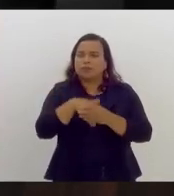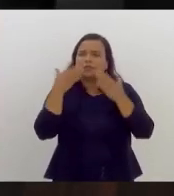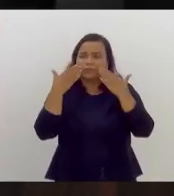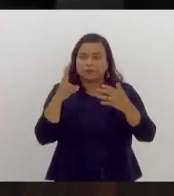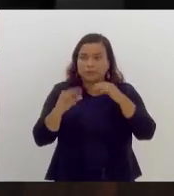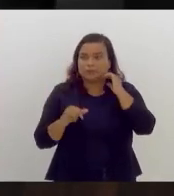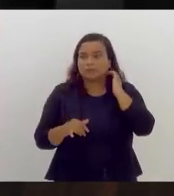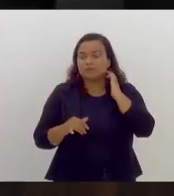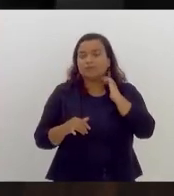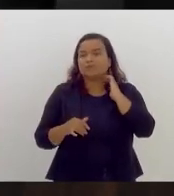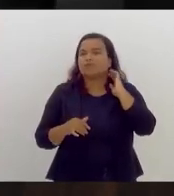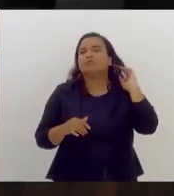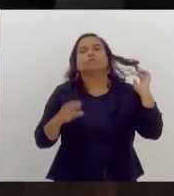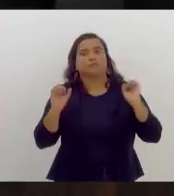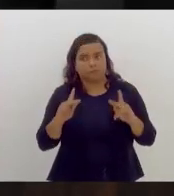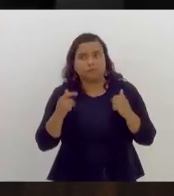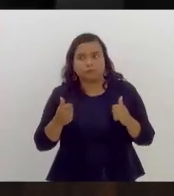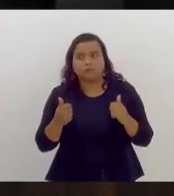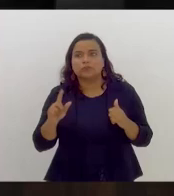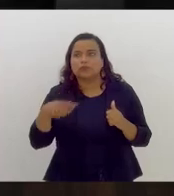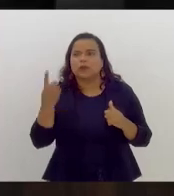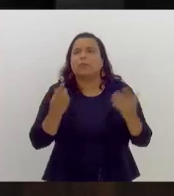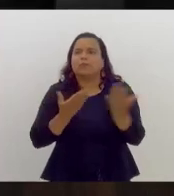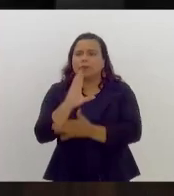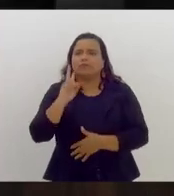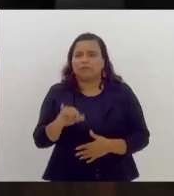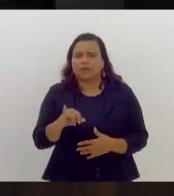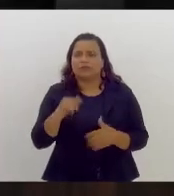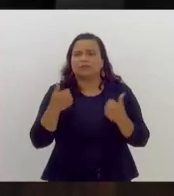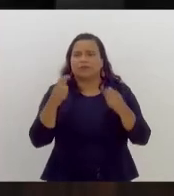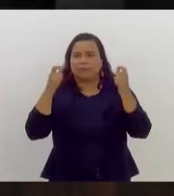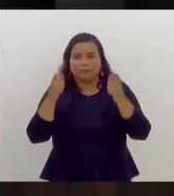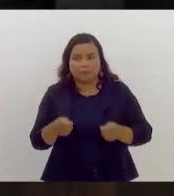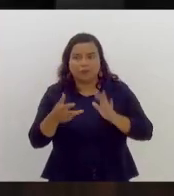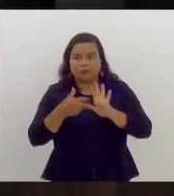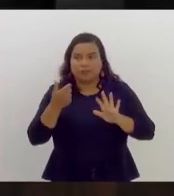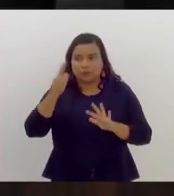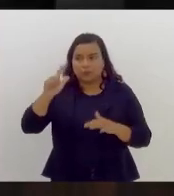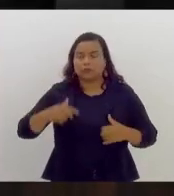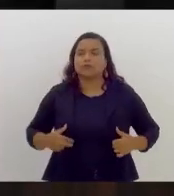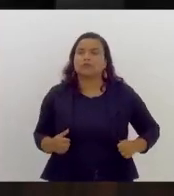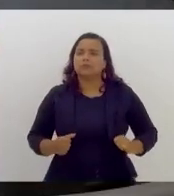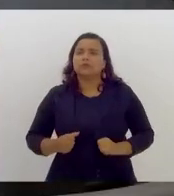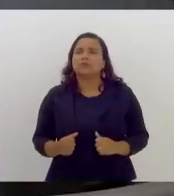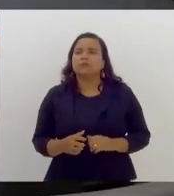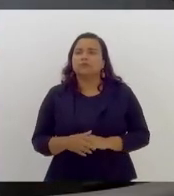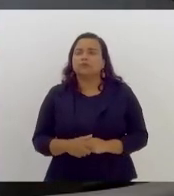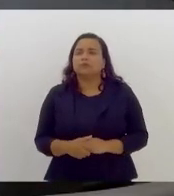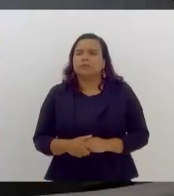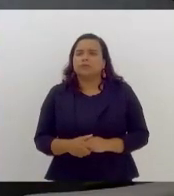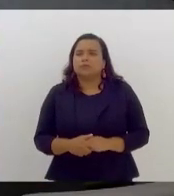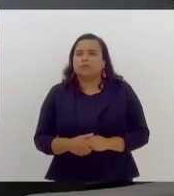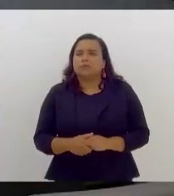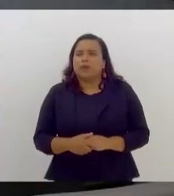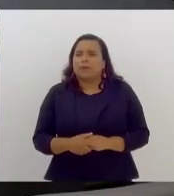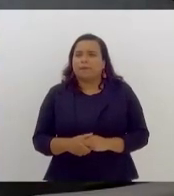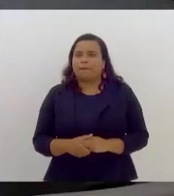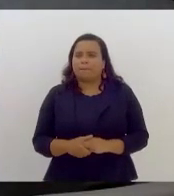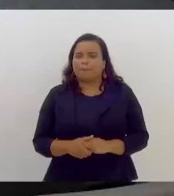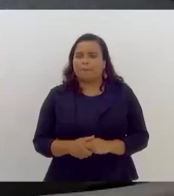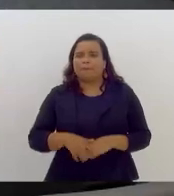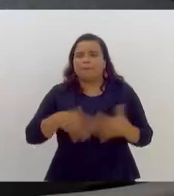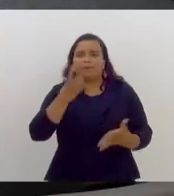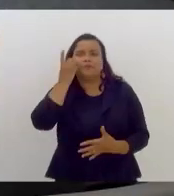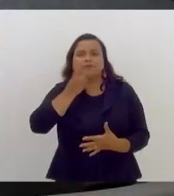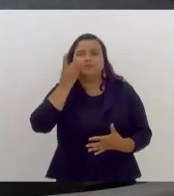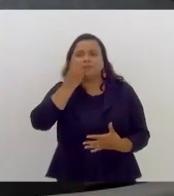destaque. Ok? Nós vamos aprovar o destaque. E mantém o outro veto. Tá. Ok? Então,